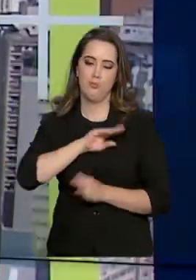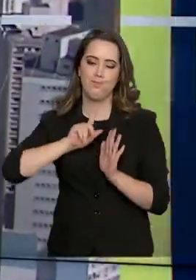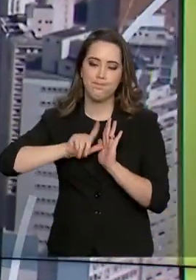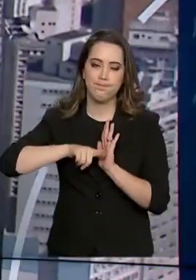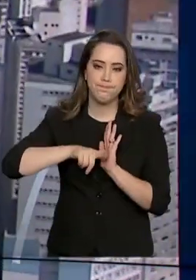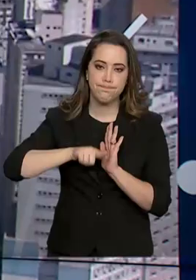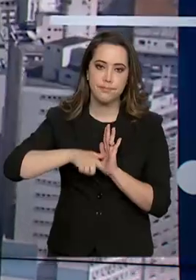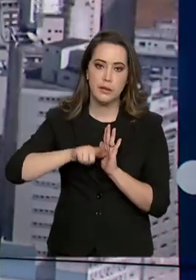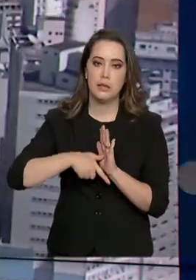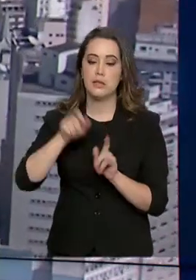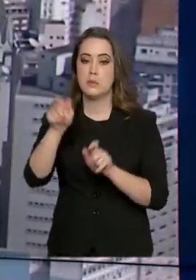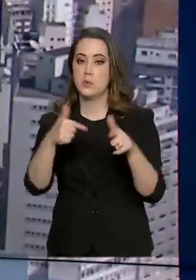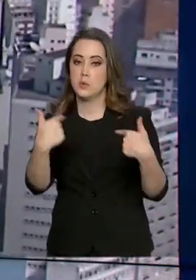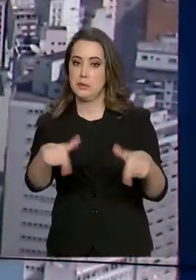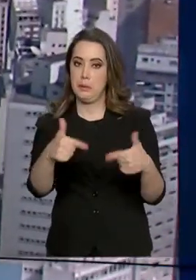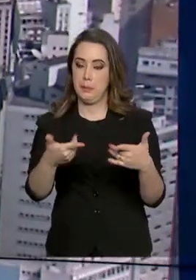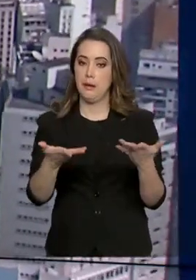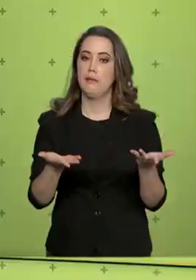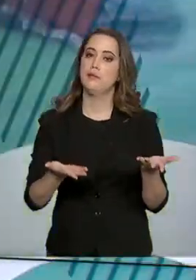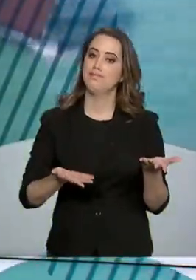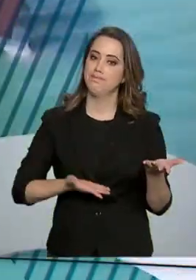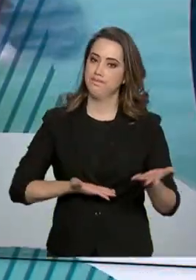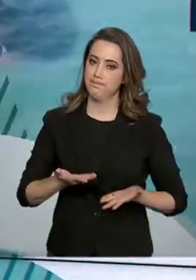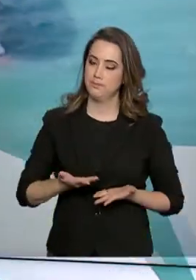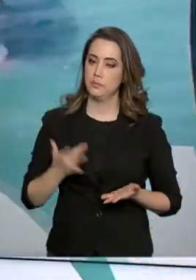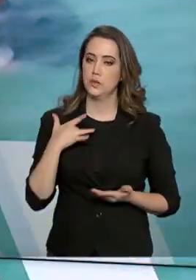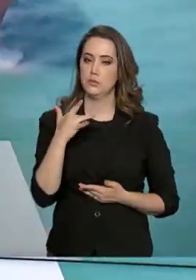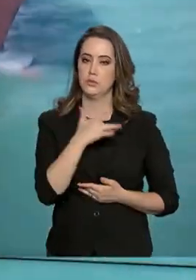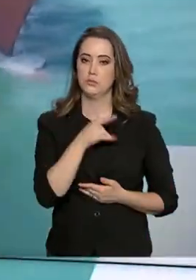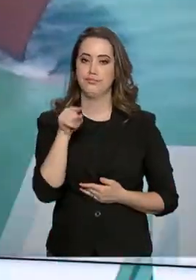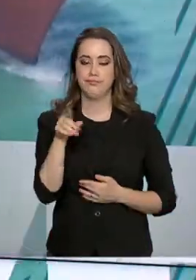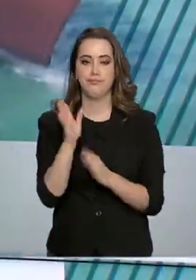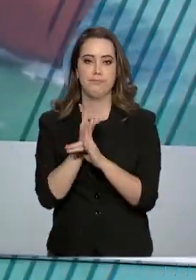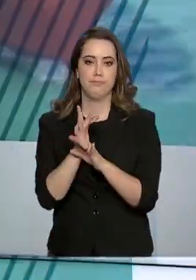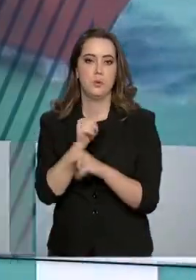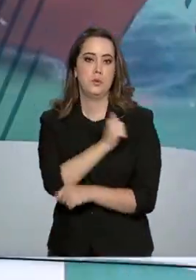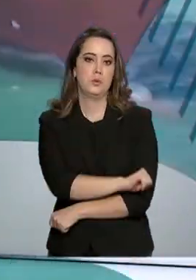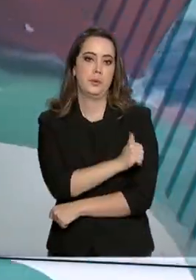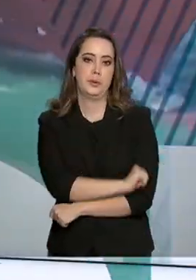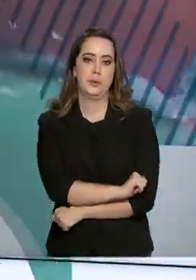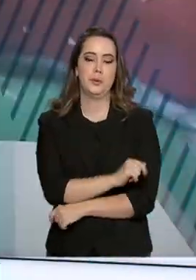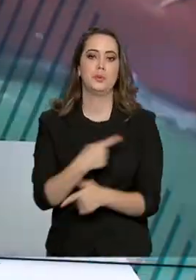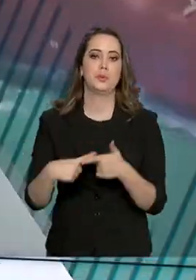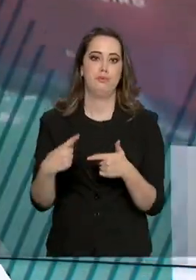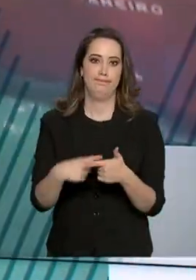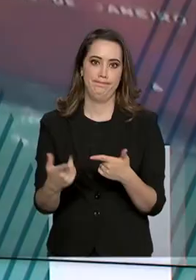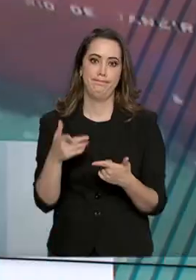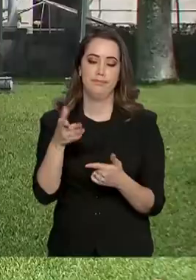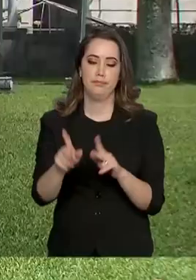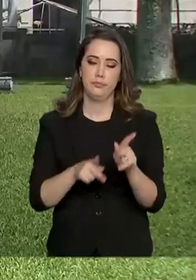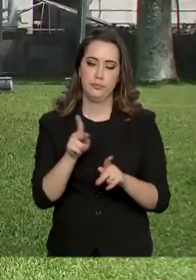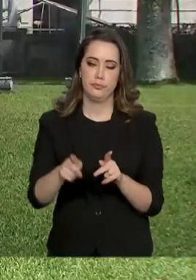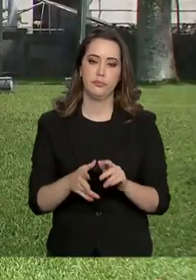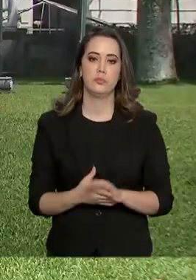dos servidores da saúde da cidade e ajudar a conter a crise que afeta a população